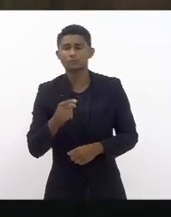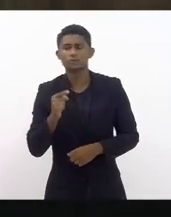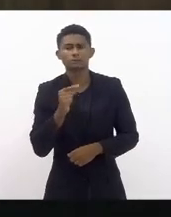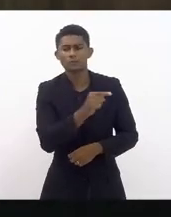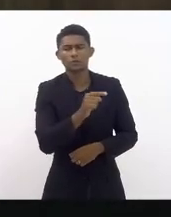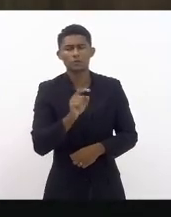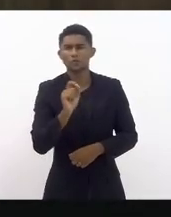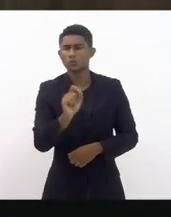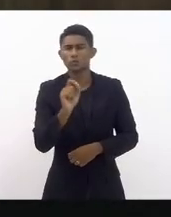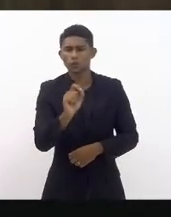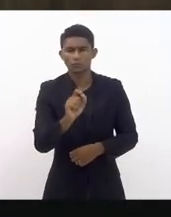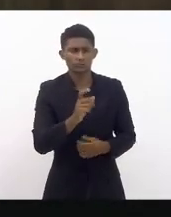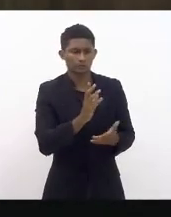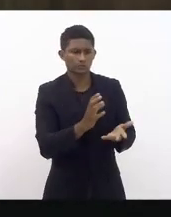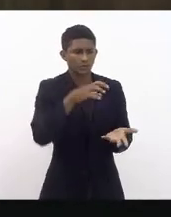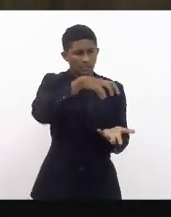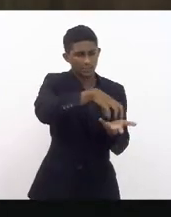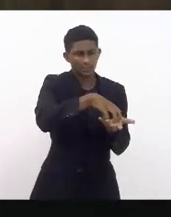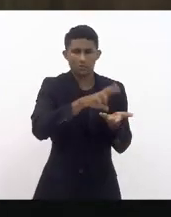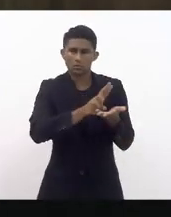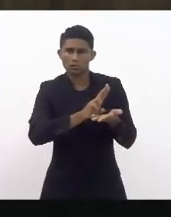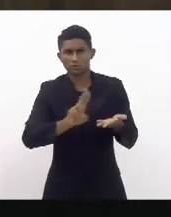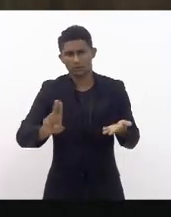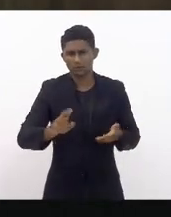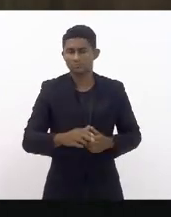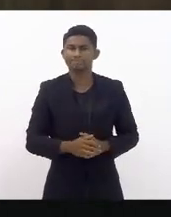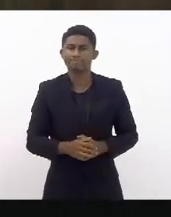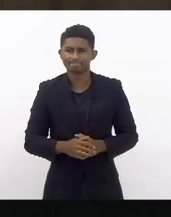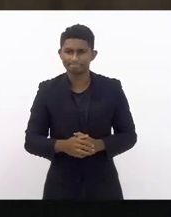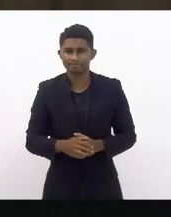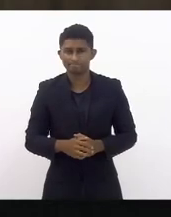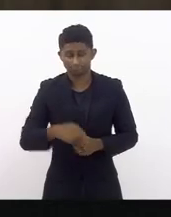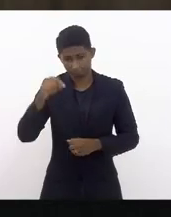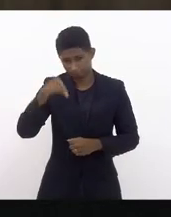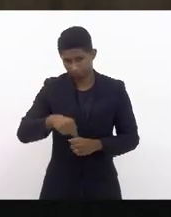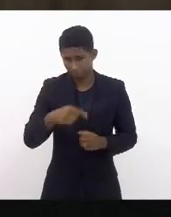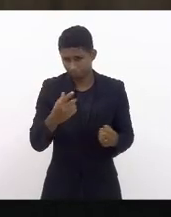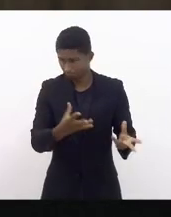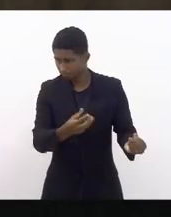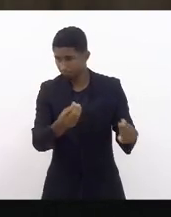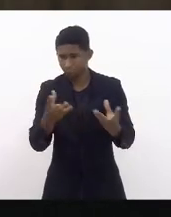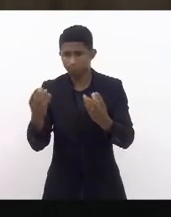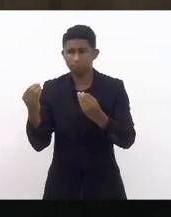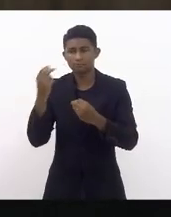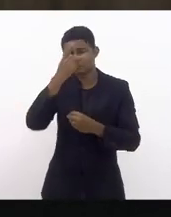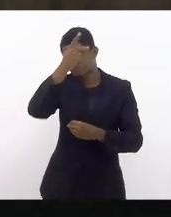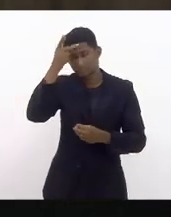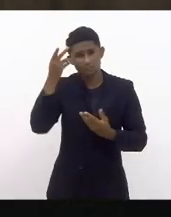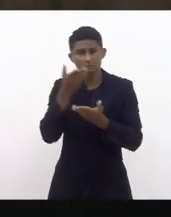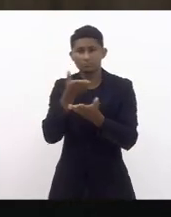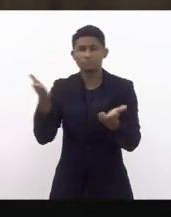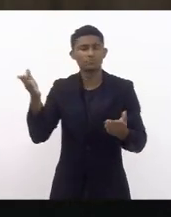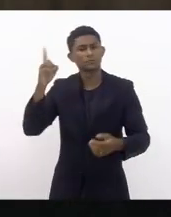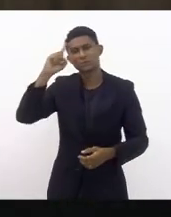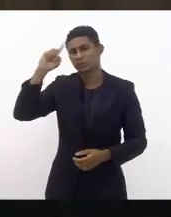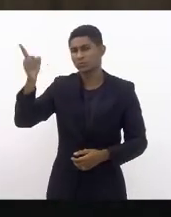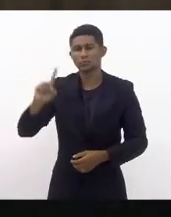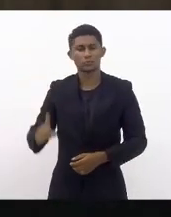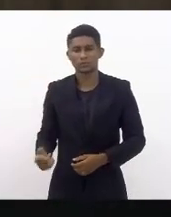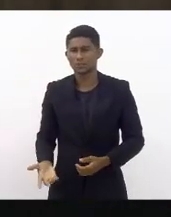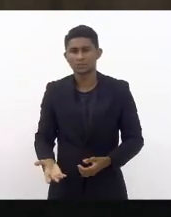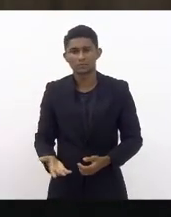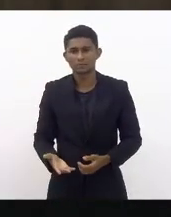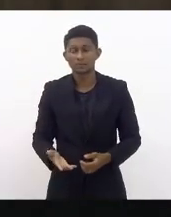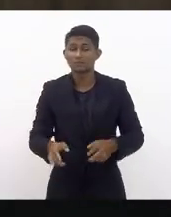centro universitário. Coisa que muitos aqui talvez não tenham conhecimento do que é